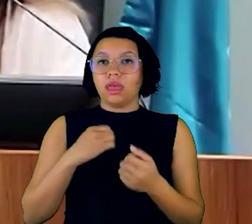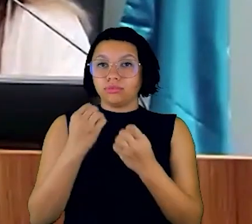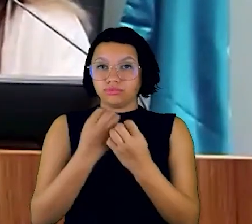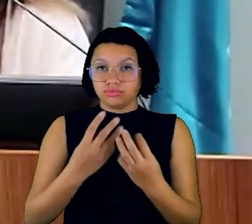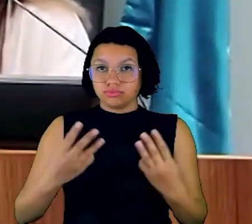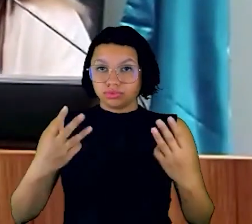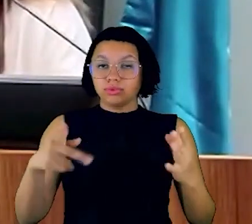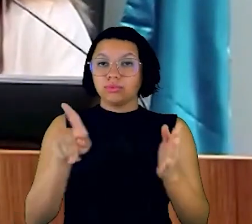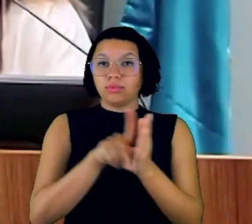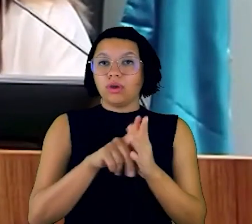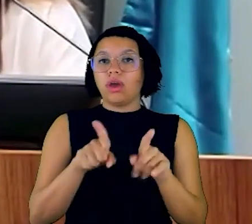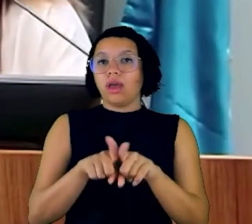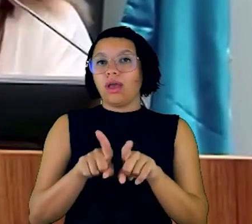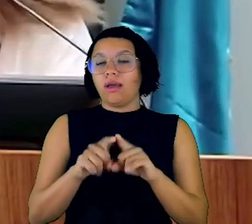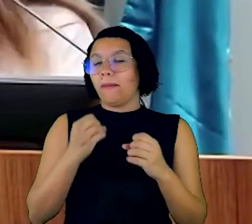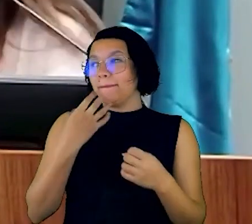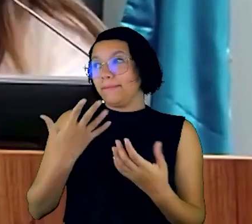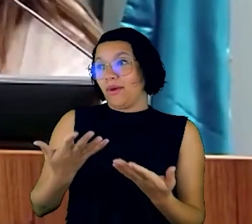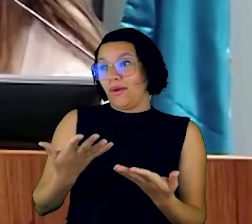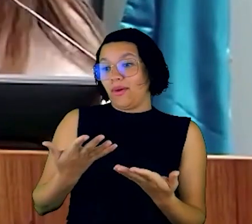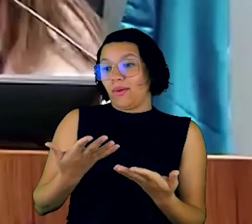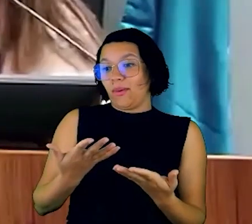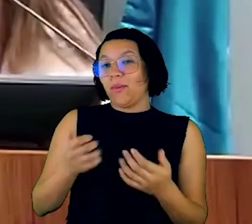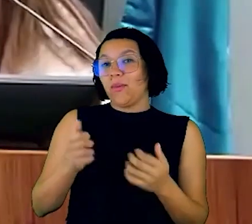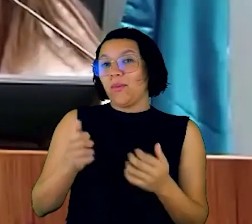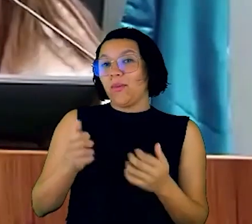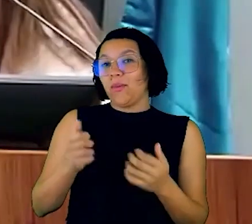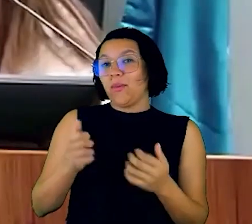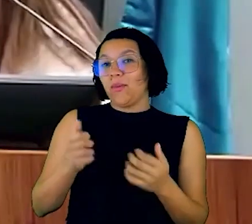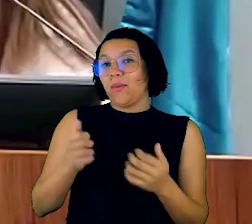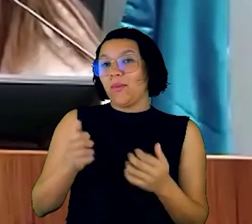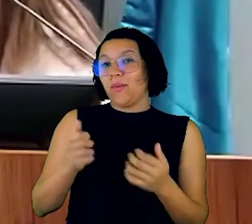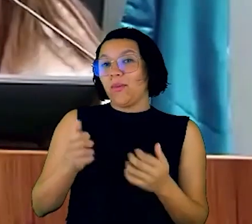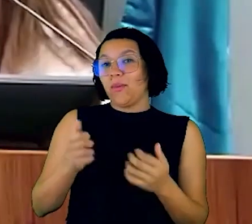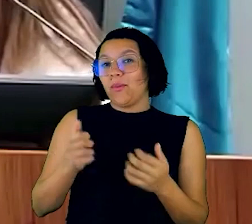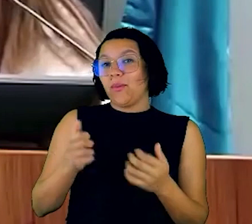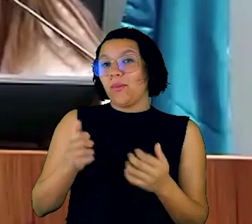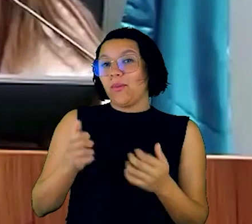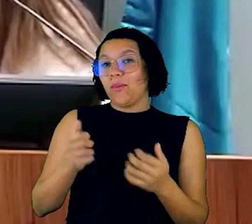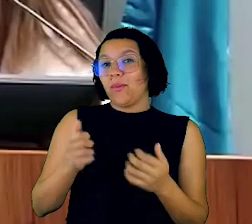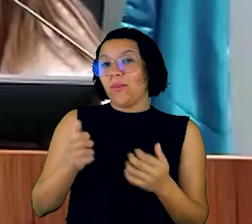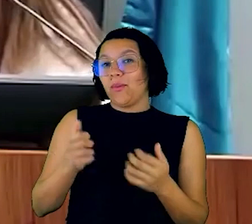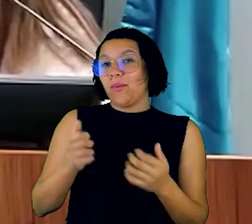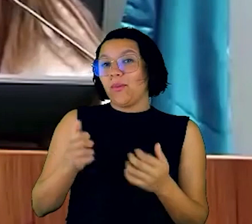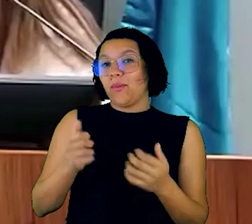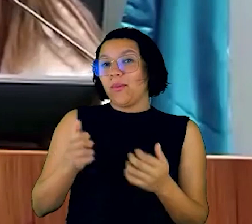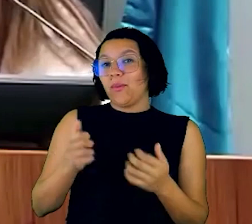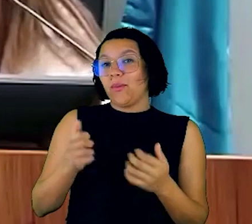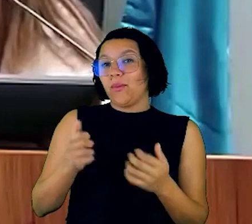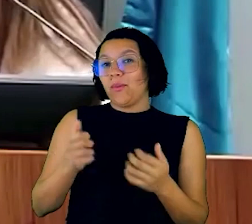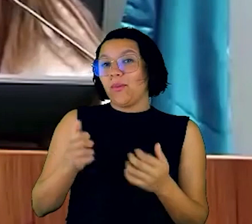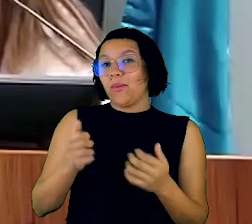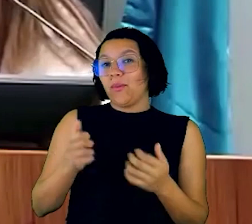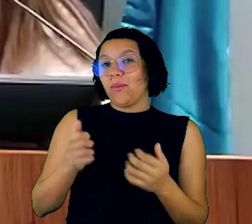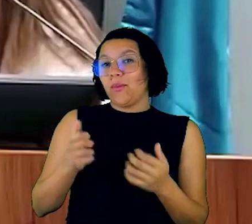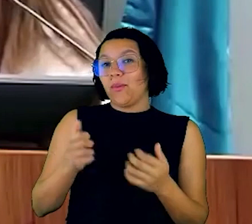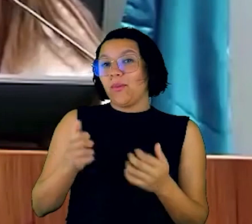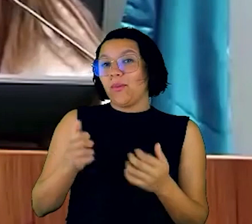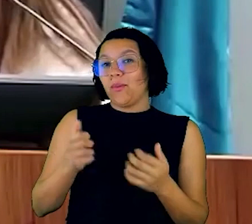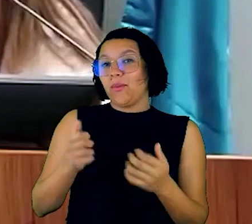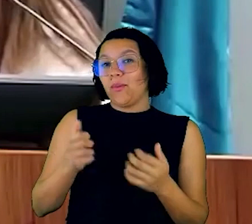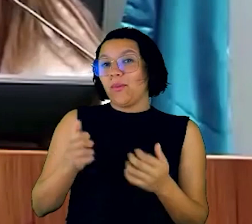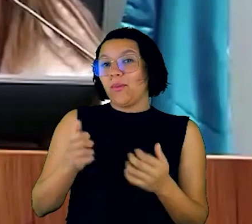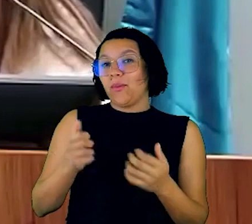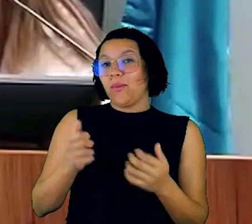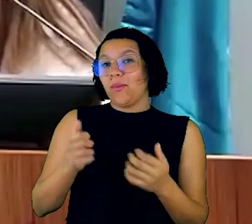theblink.com.br. Bom, Paulo, tem a palavra. Ao lado esquerdo da desembargadora Renata Lotufo, Paulo César Conrado, juiz